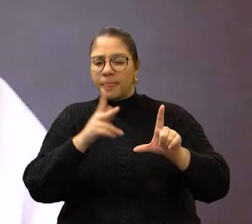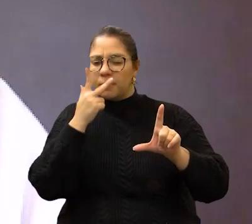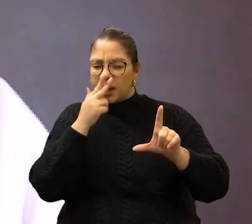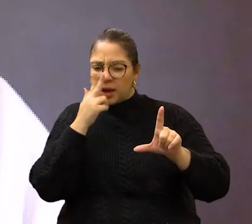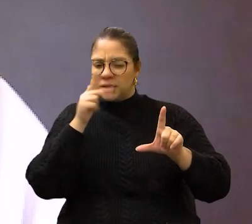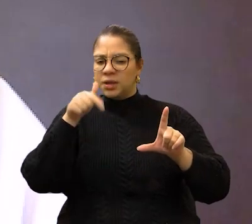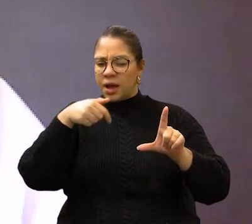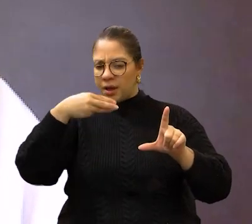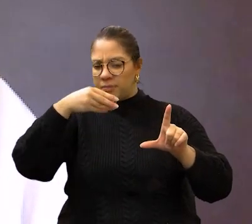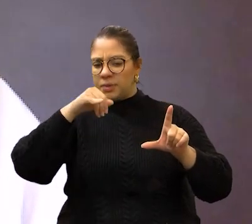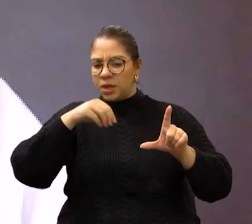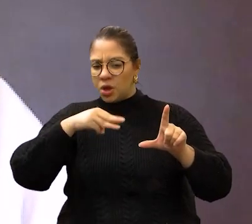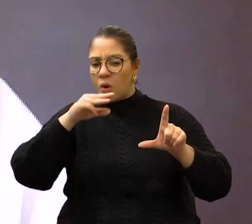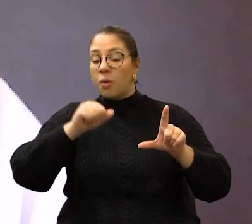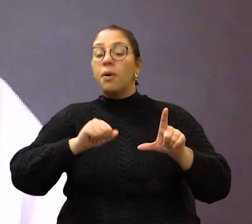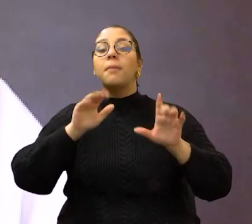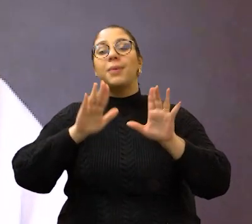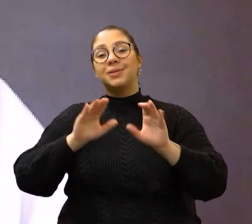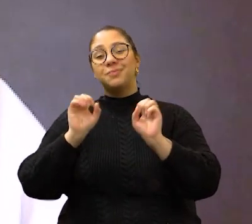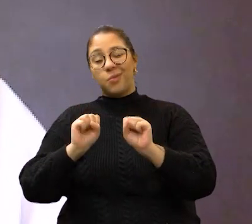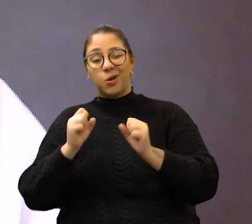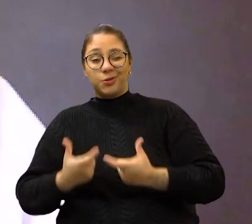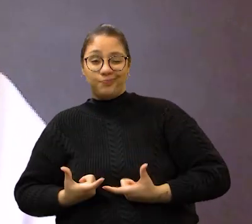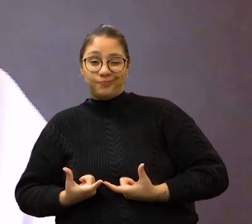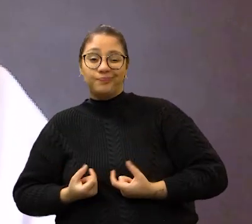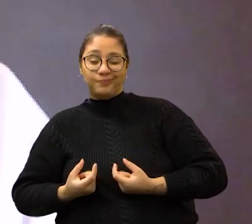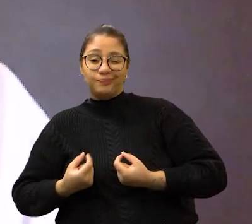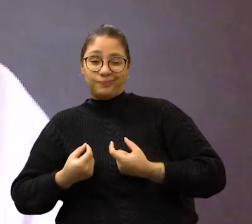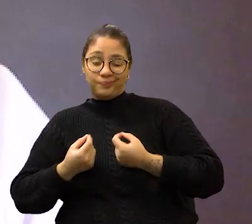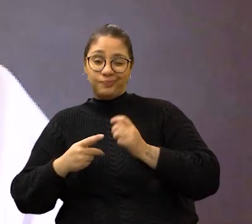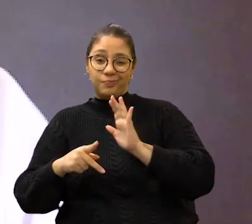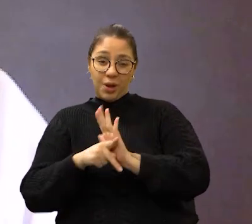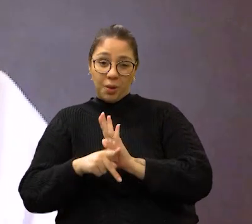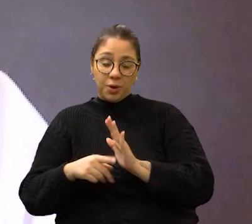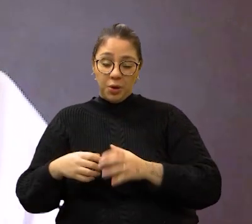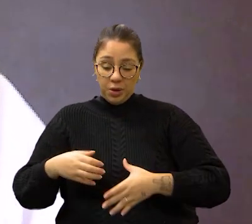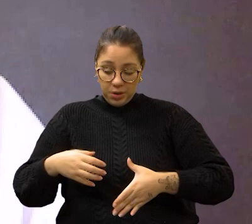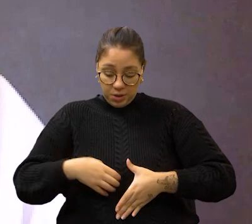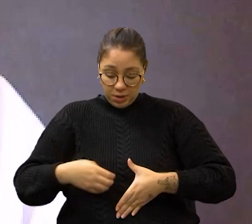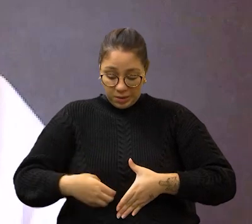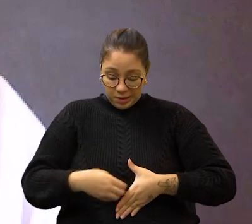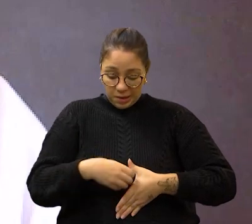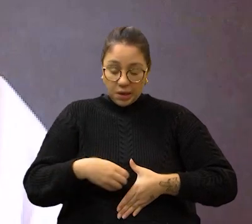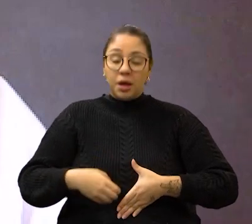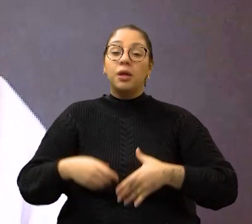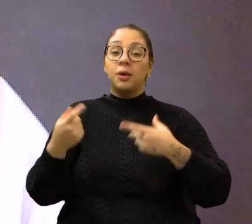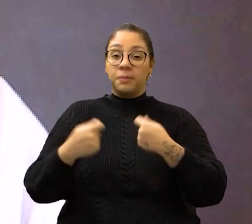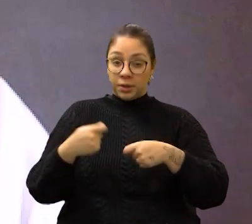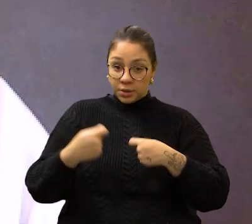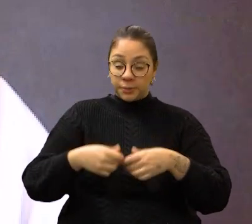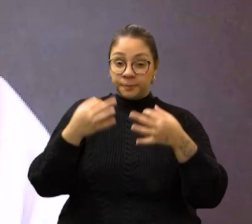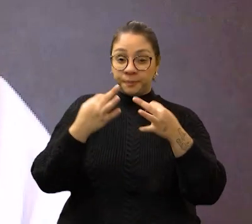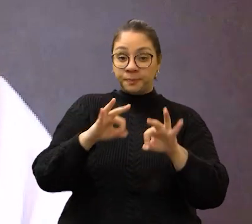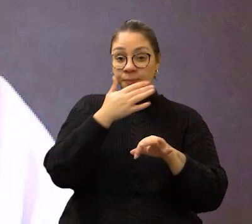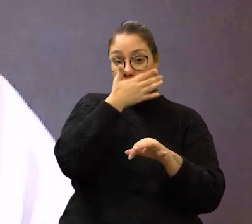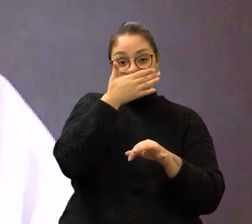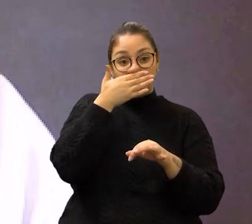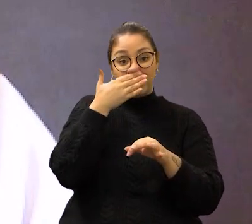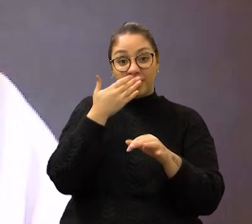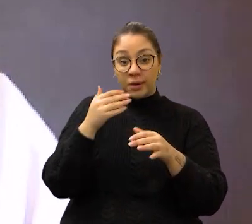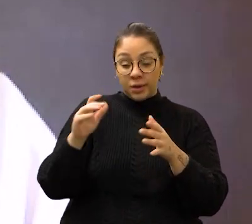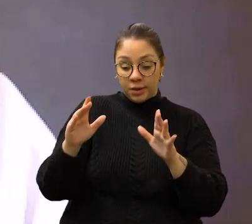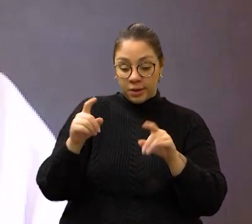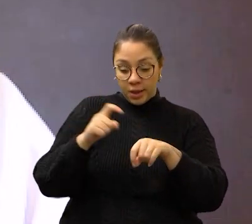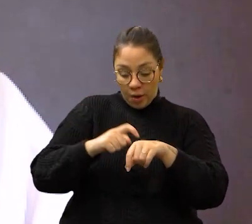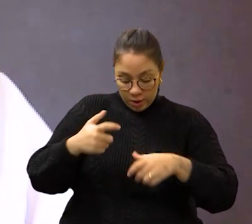vezes pode ser um tumor maligno da parte muscular do útero e que realmente a gente precisa ter essa confirmação pela biópsia. Doutor,